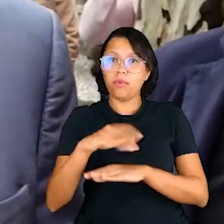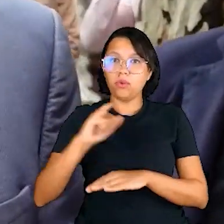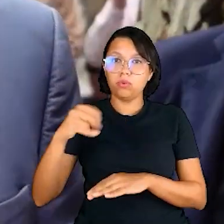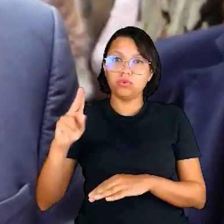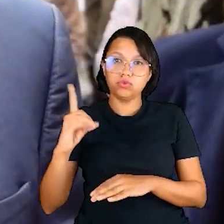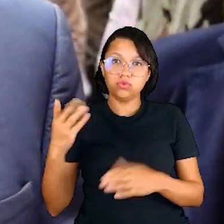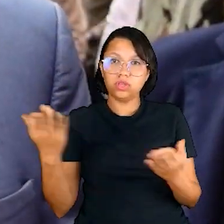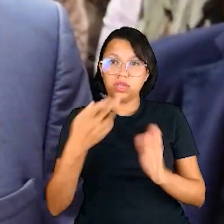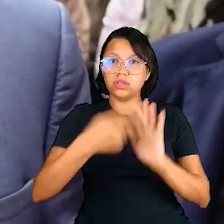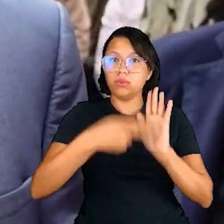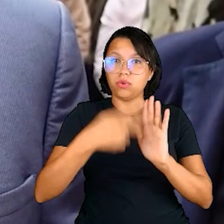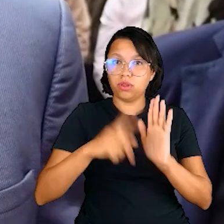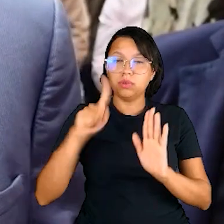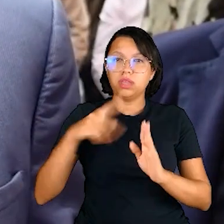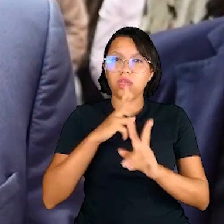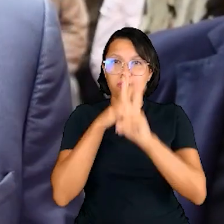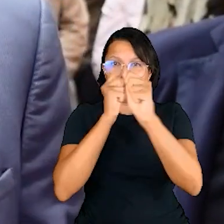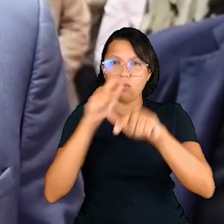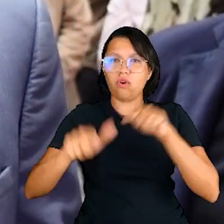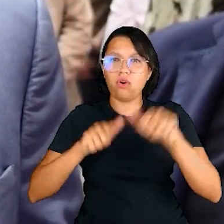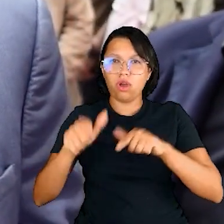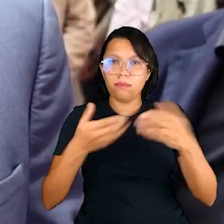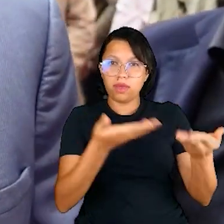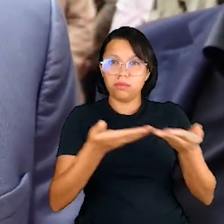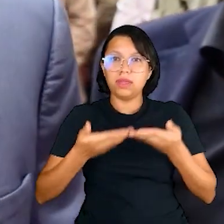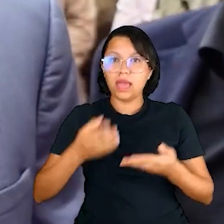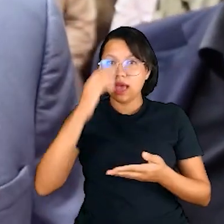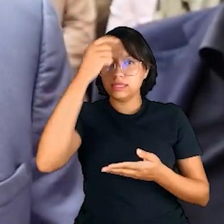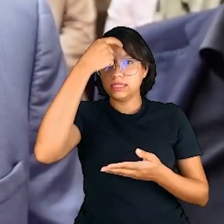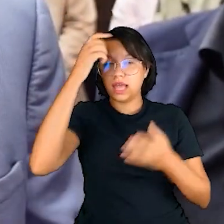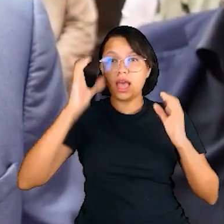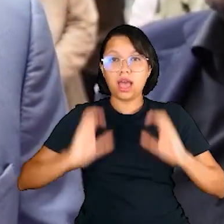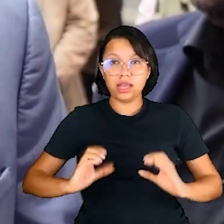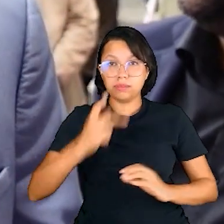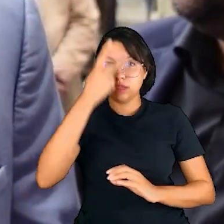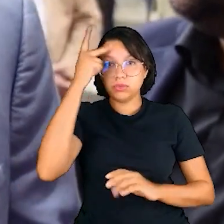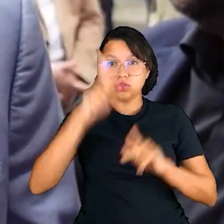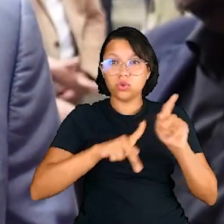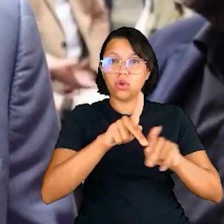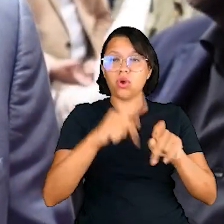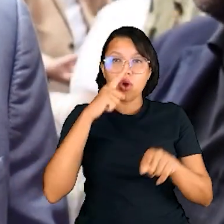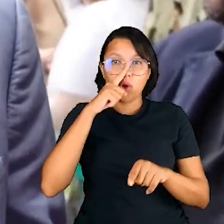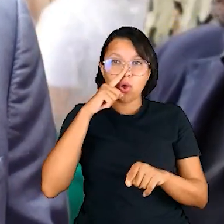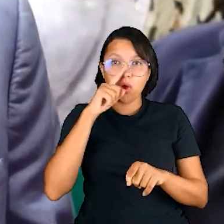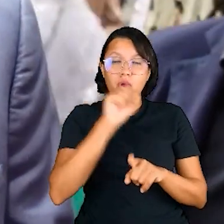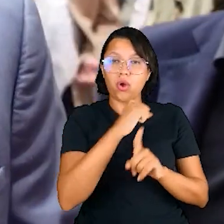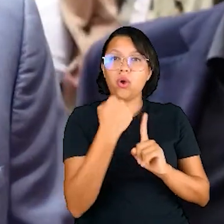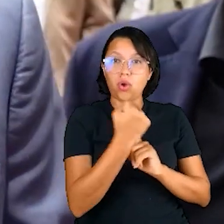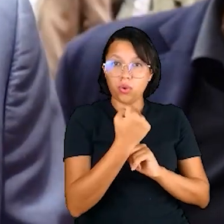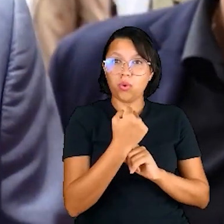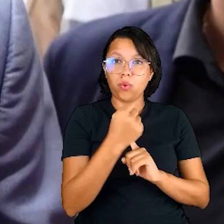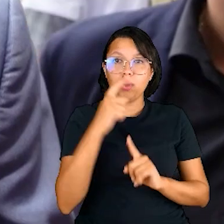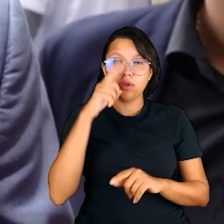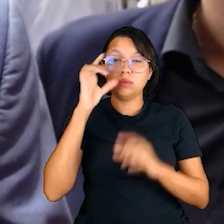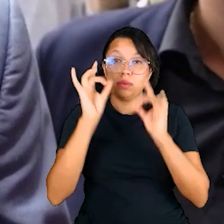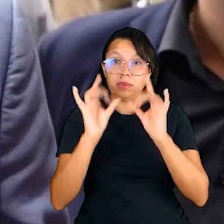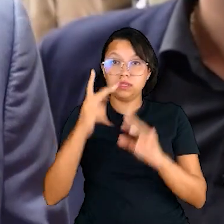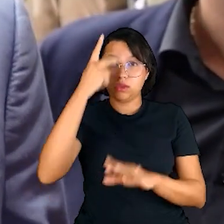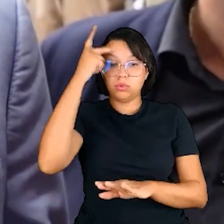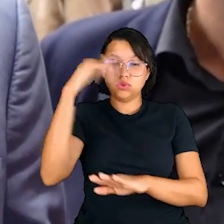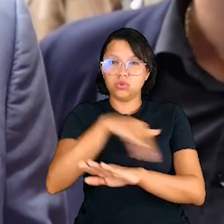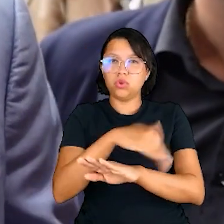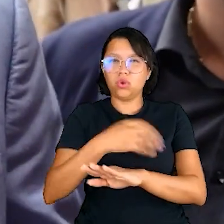Ajude, esse programa que na verdade é uma grande força-tarefa para trazer cidadania para as pessoas em situação de vulnerabilidade, em especial as pessoas em situação de